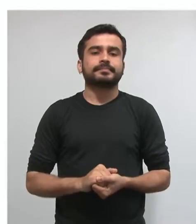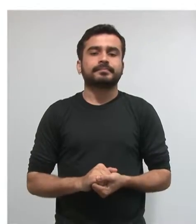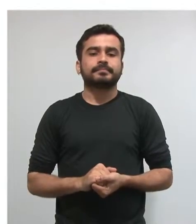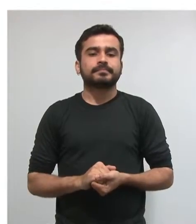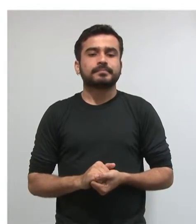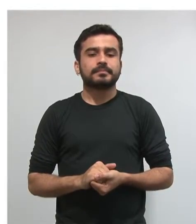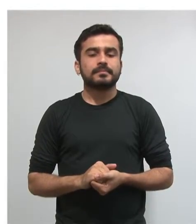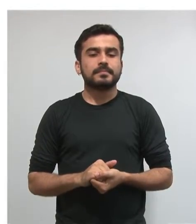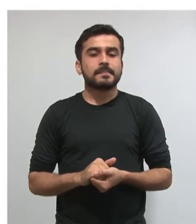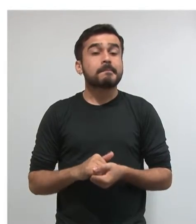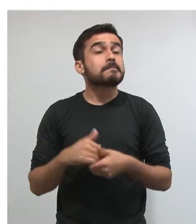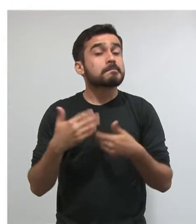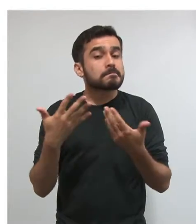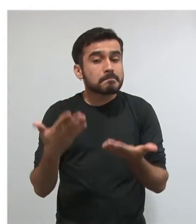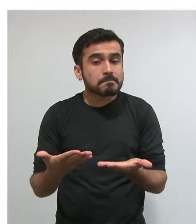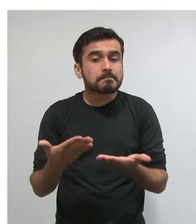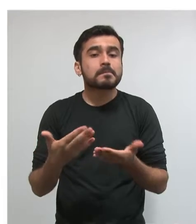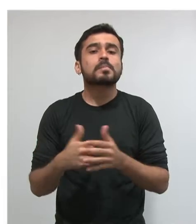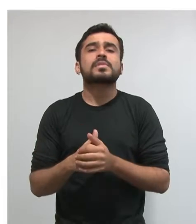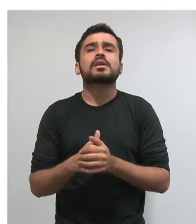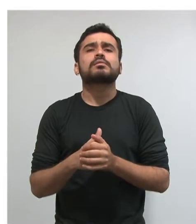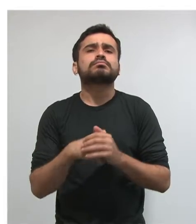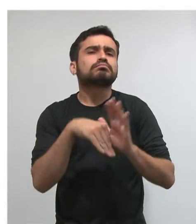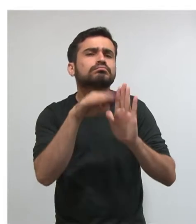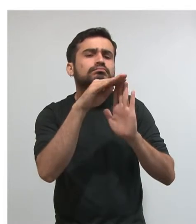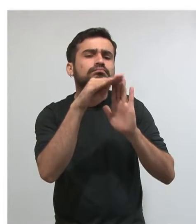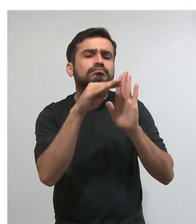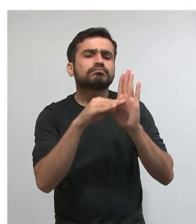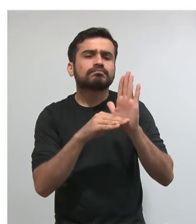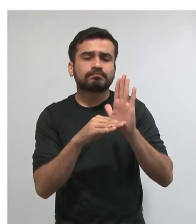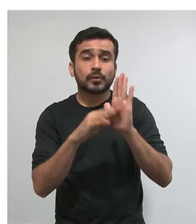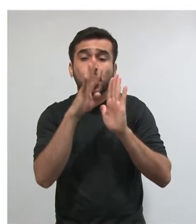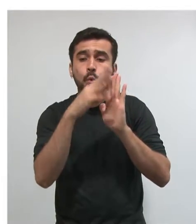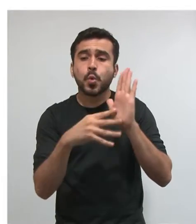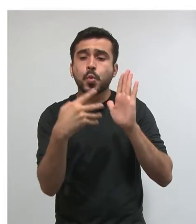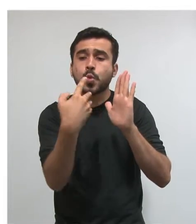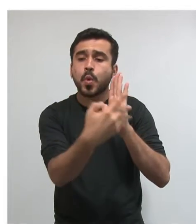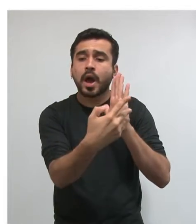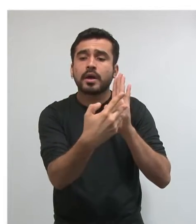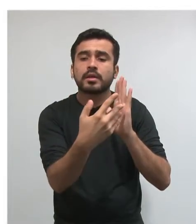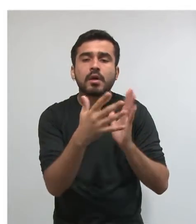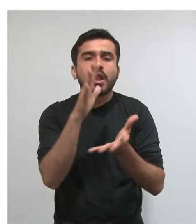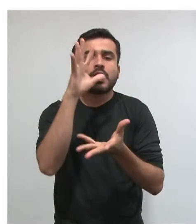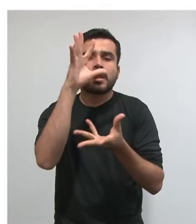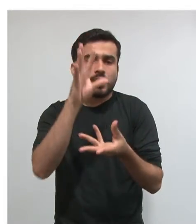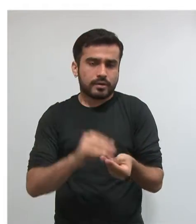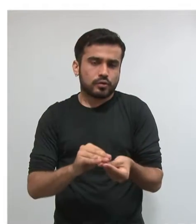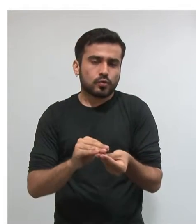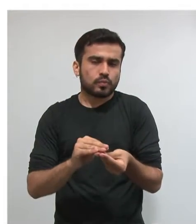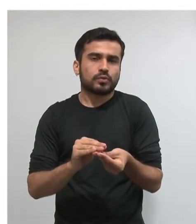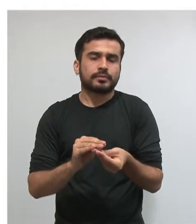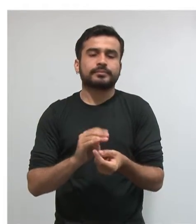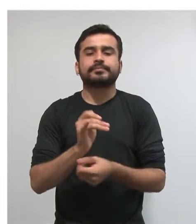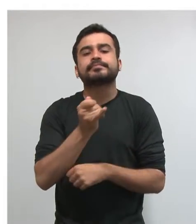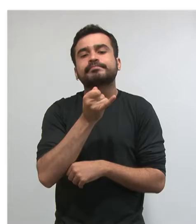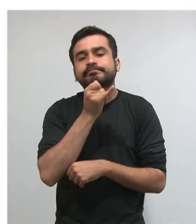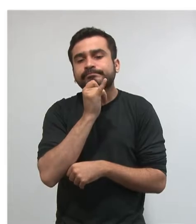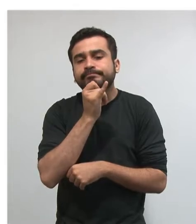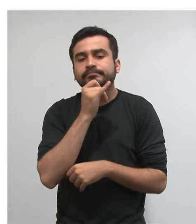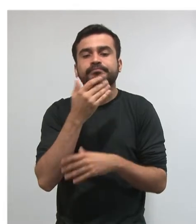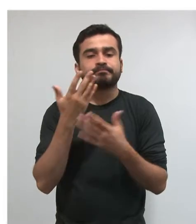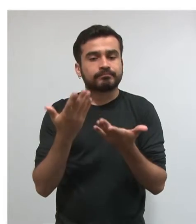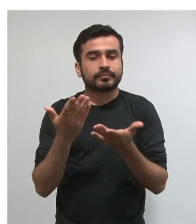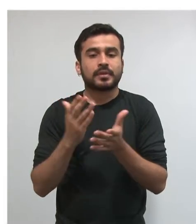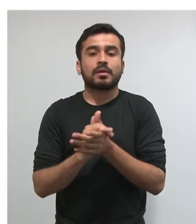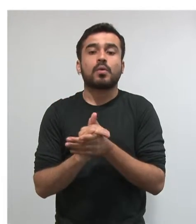ok? Então, dito isso, a gente tem aqui um quadro resumo, né, a partir desse entendimento. Então, o monitoramento,